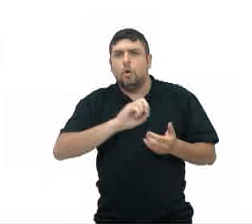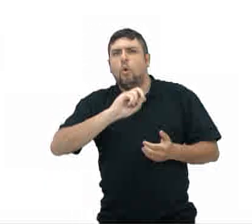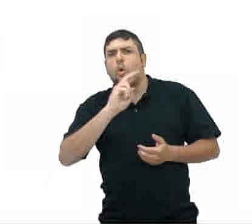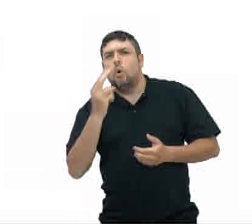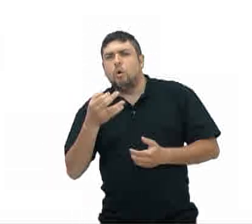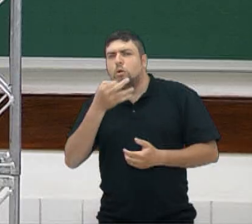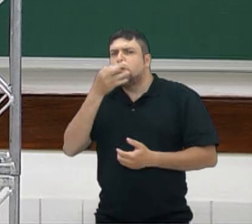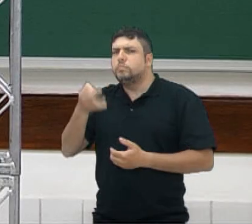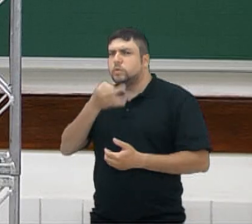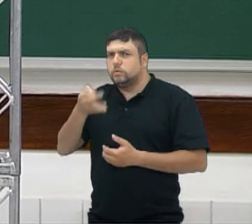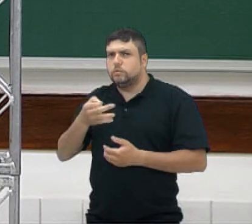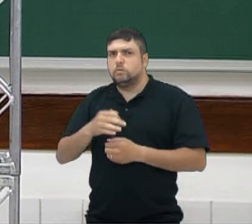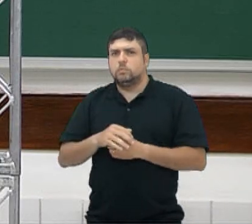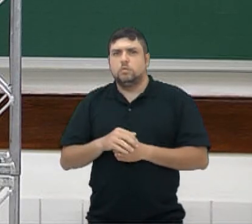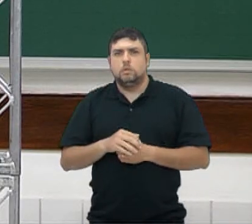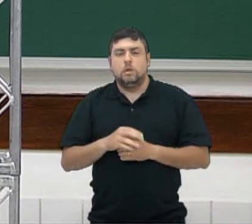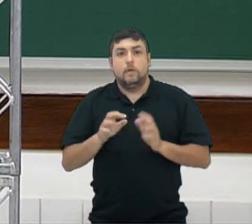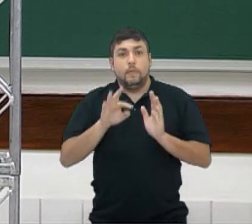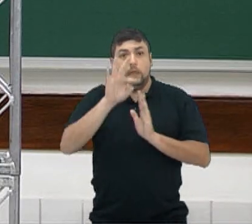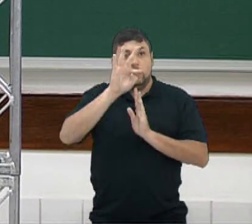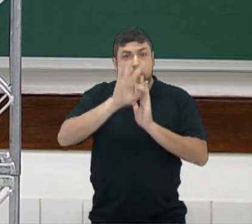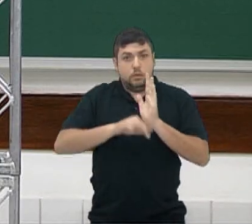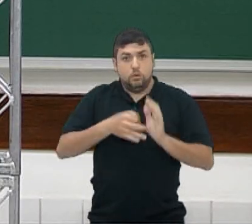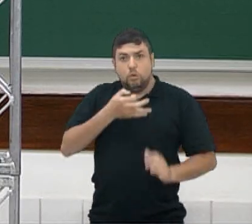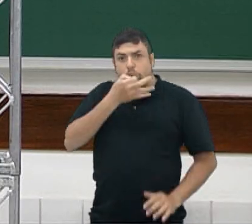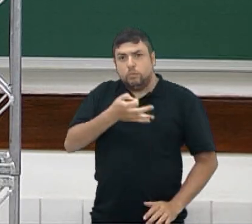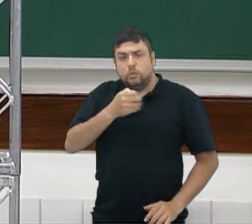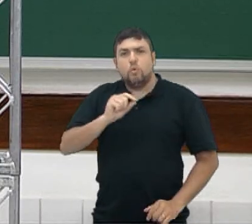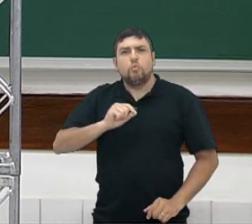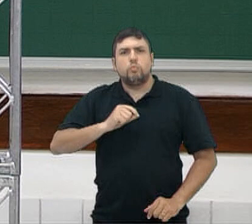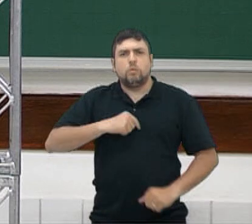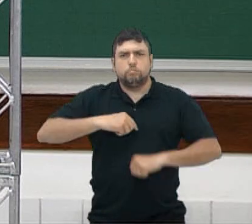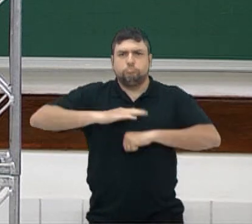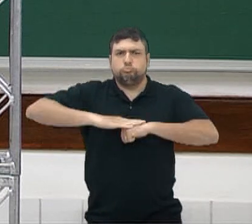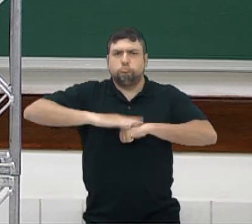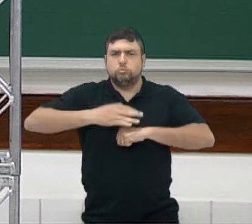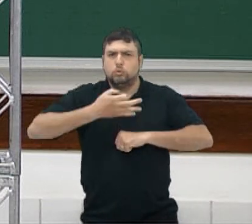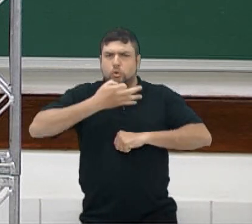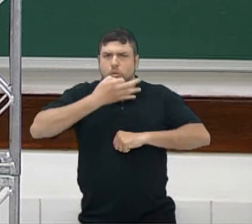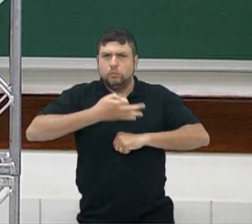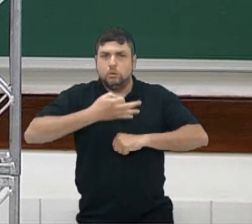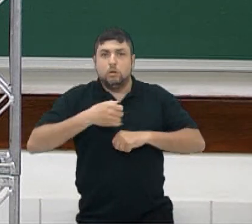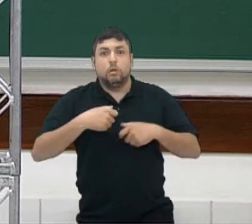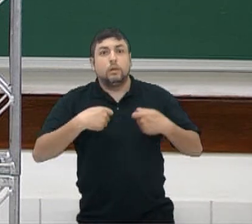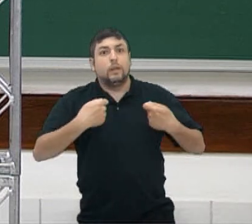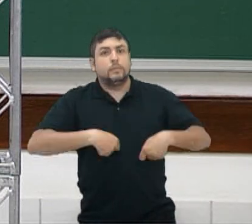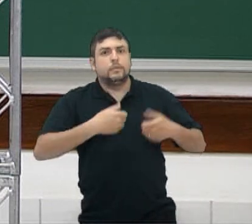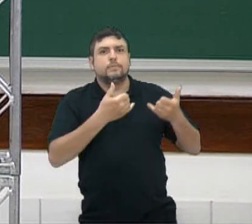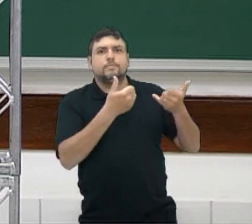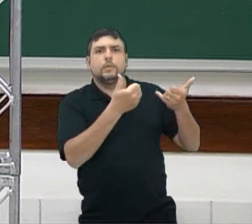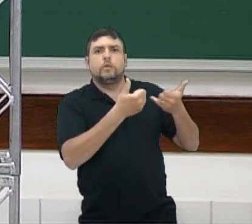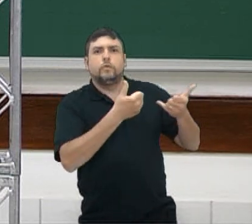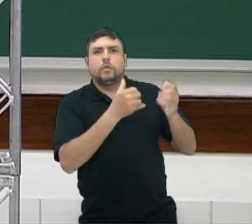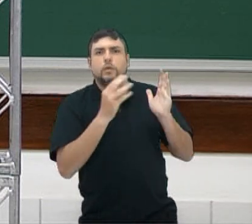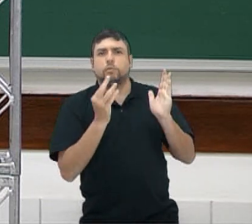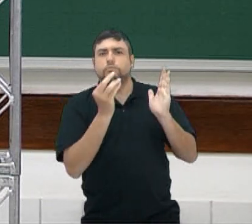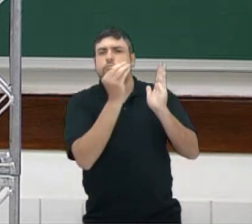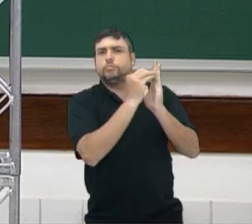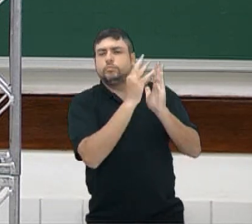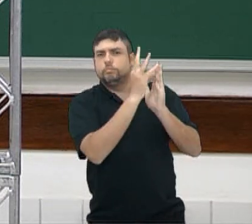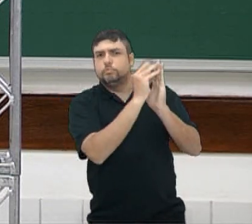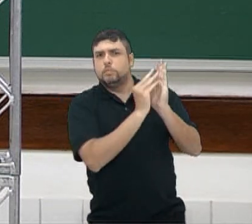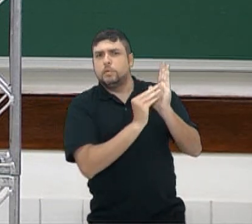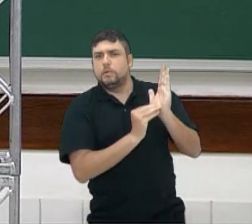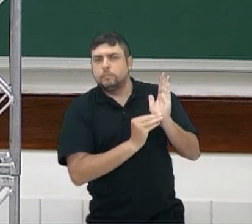de opinião, não é só o que a pessoa pensa, óbvio, né? Ela tem que trazer também informações reais, né? Fatos